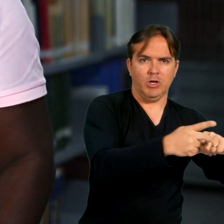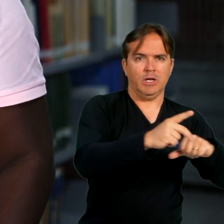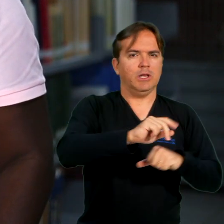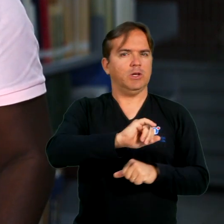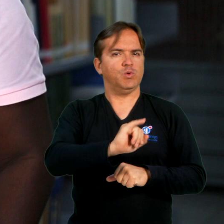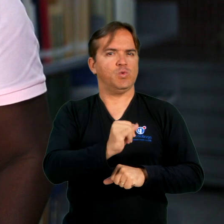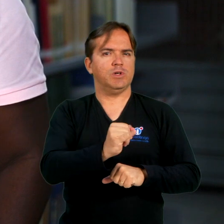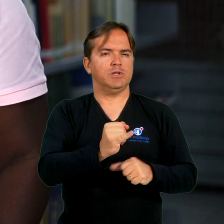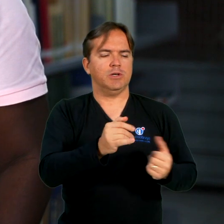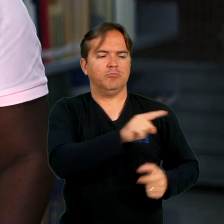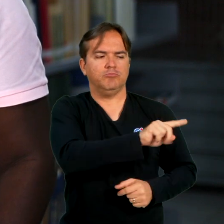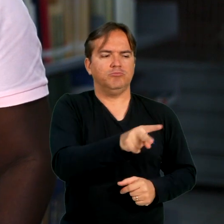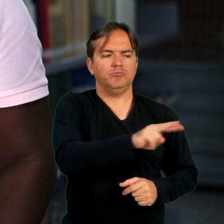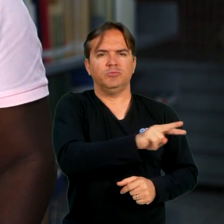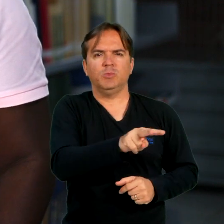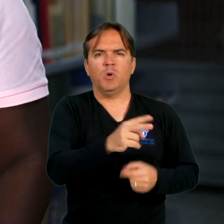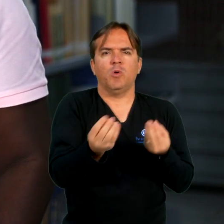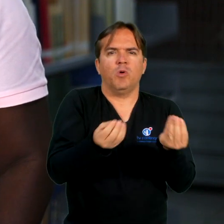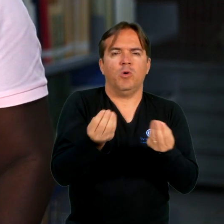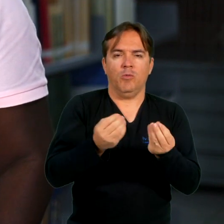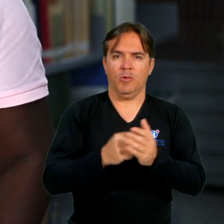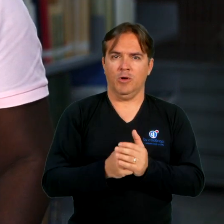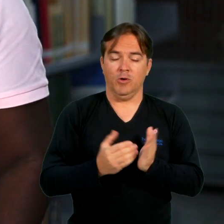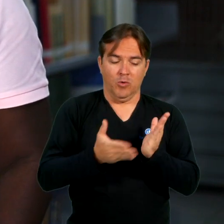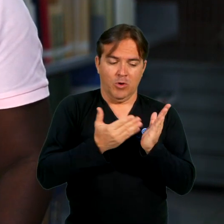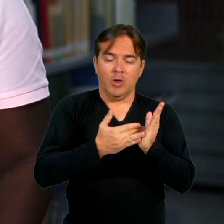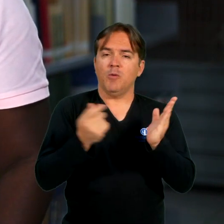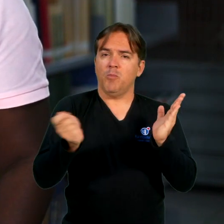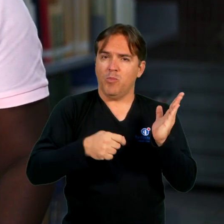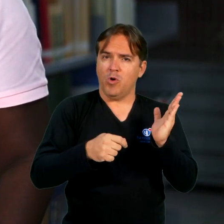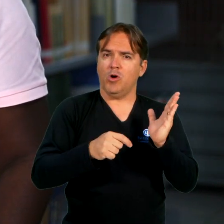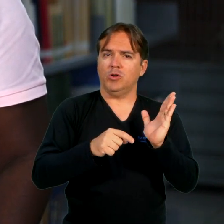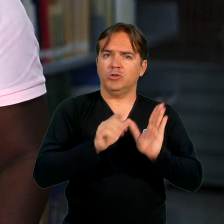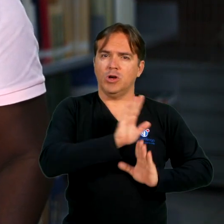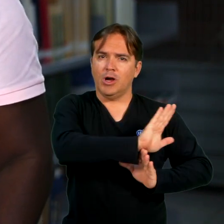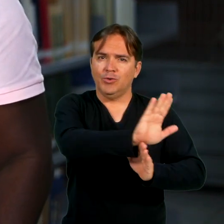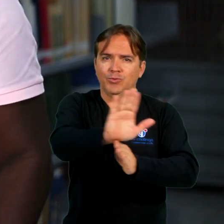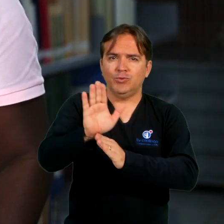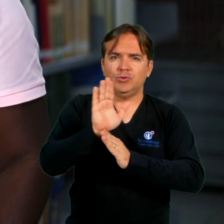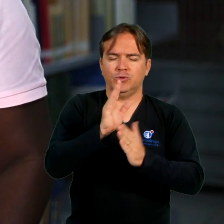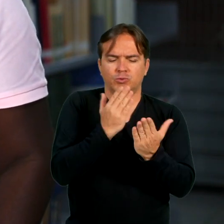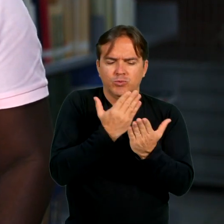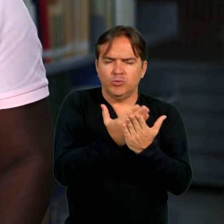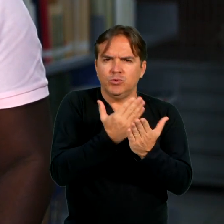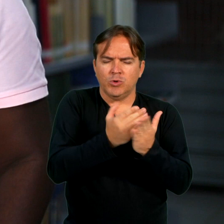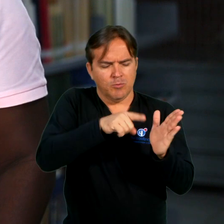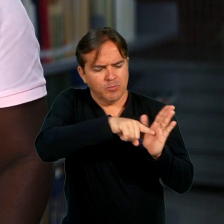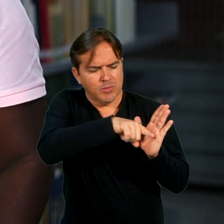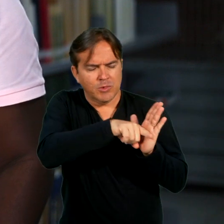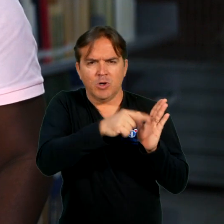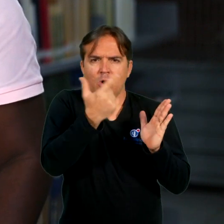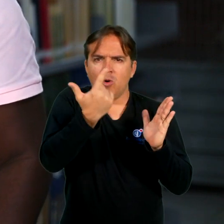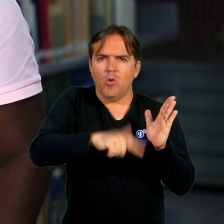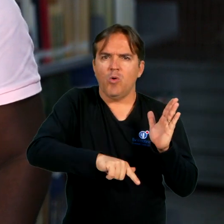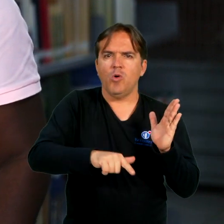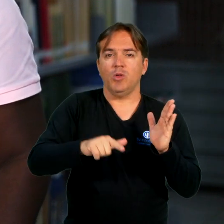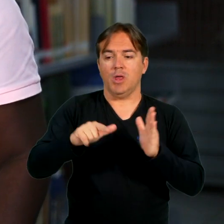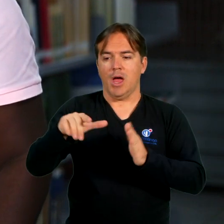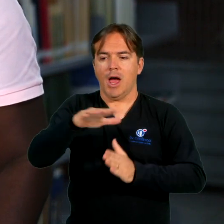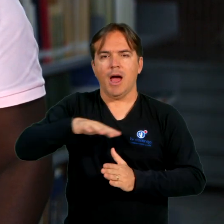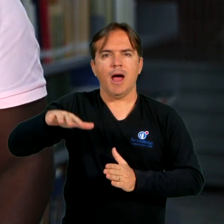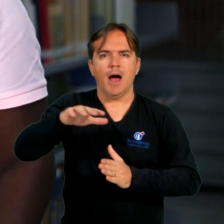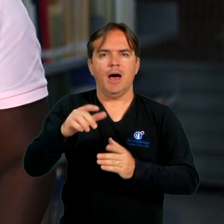período. Espero que esse livro possa colaborar com novos estudos e novos pesquisadores, tanto das áreas de economia,